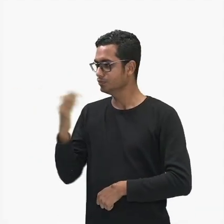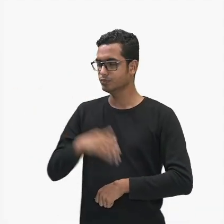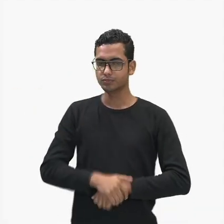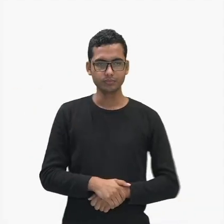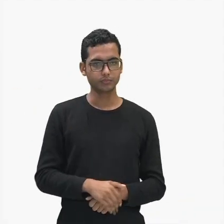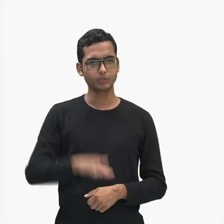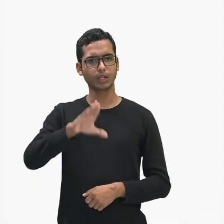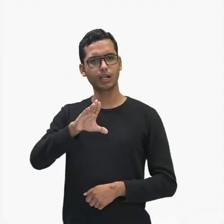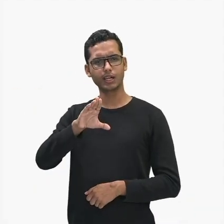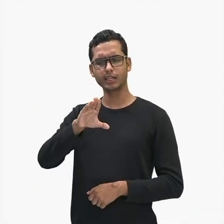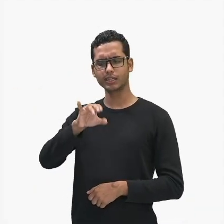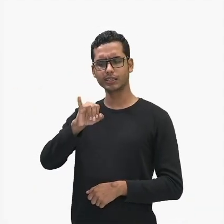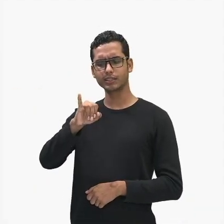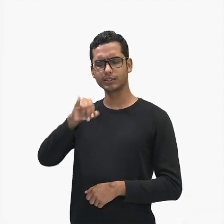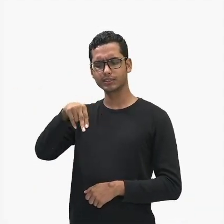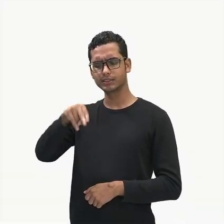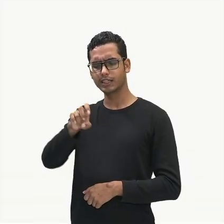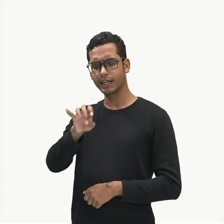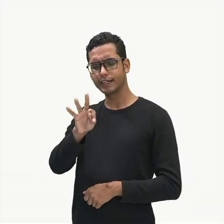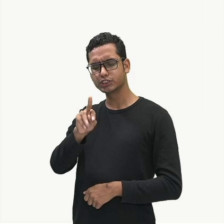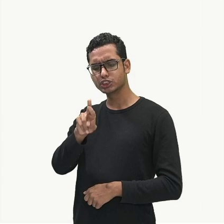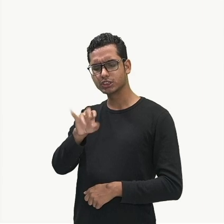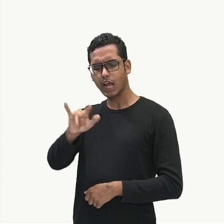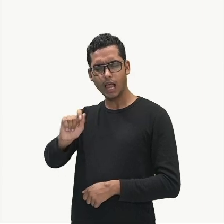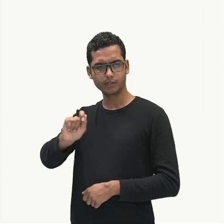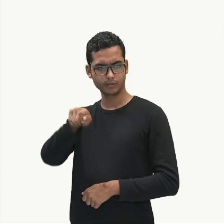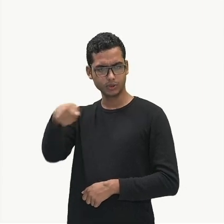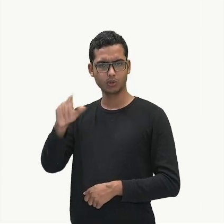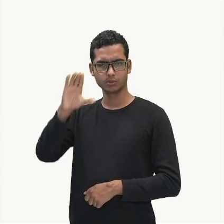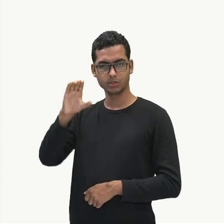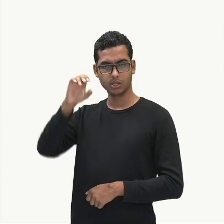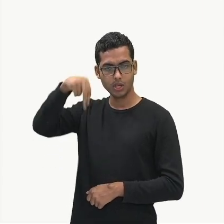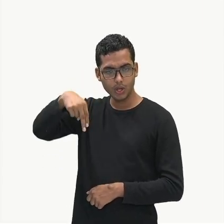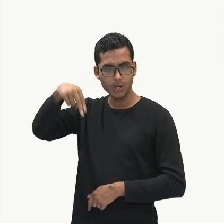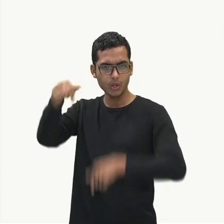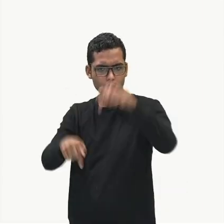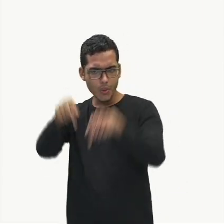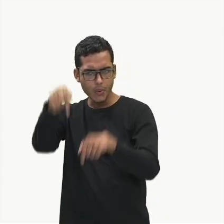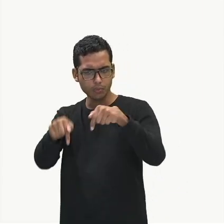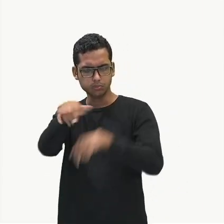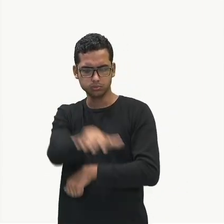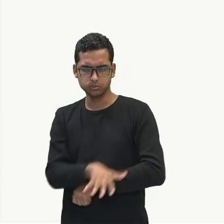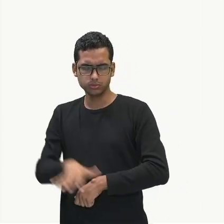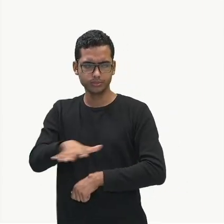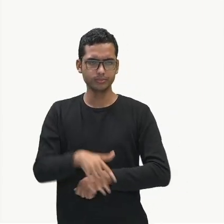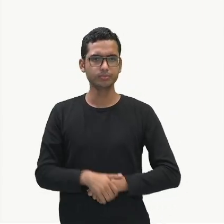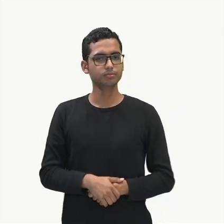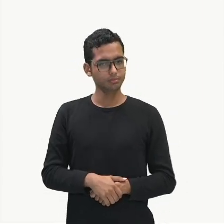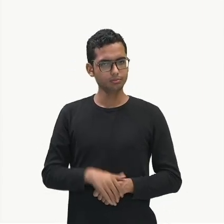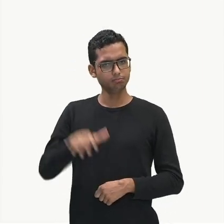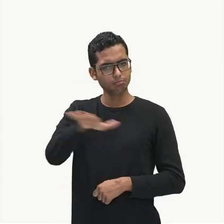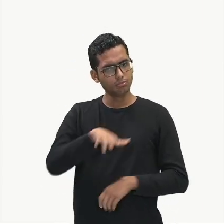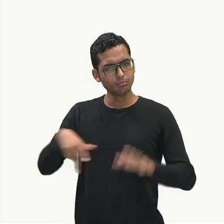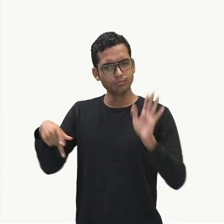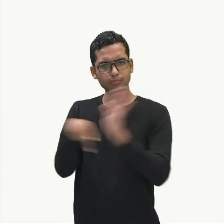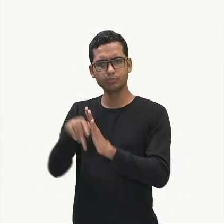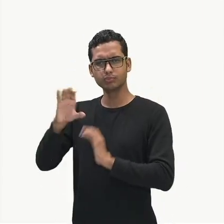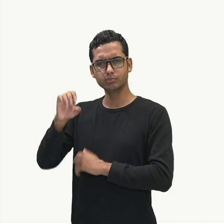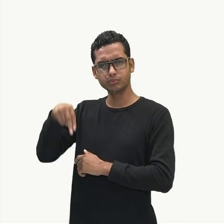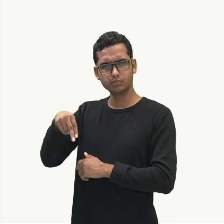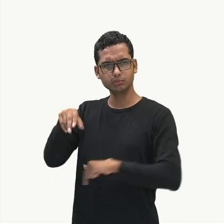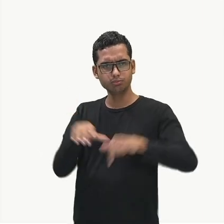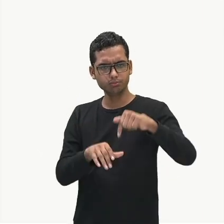É a cinética química. É uma área da química